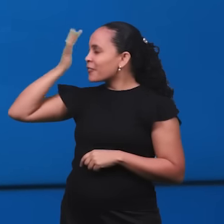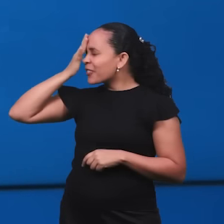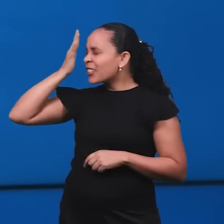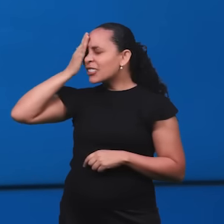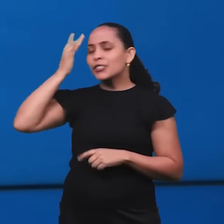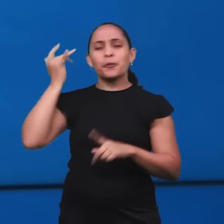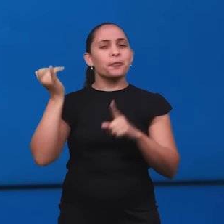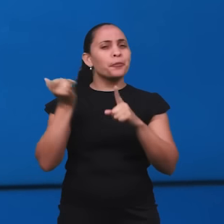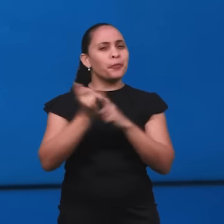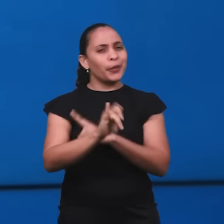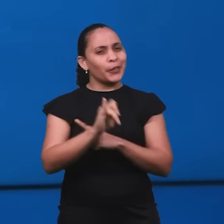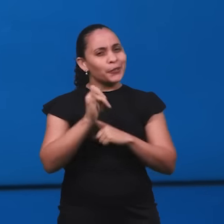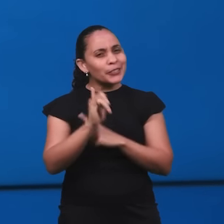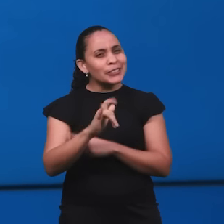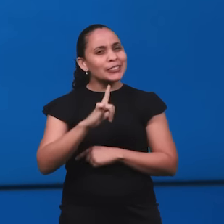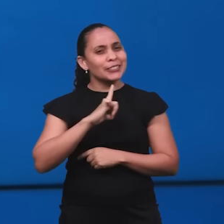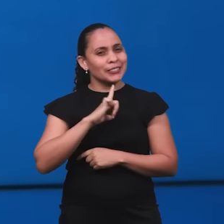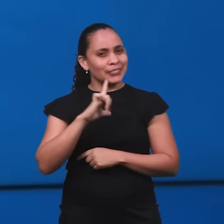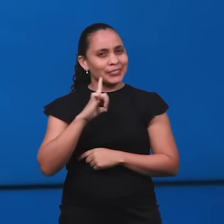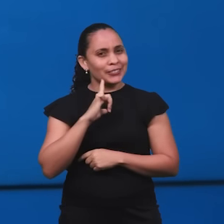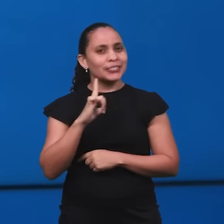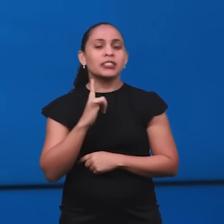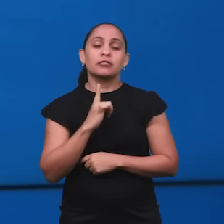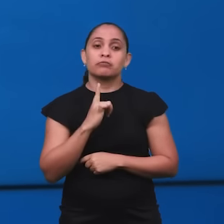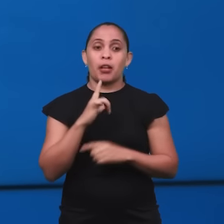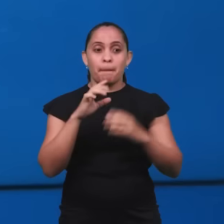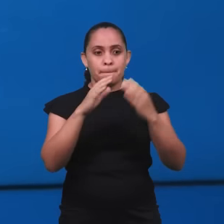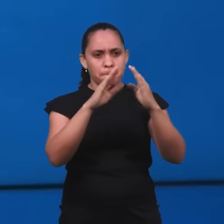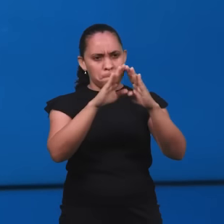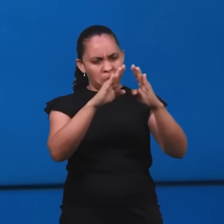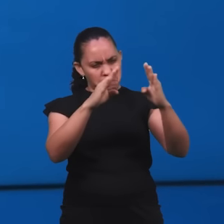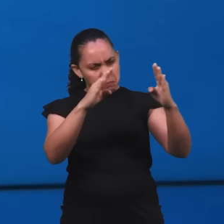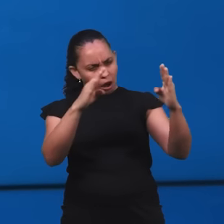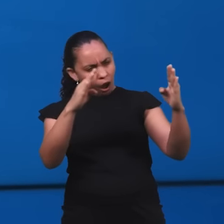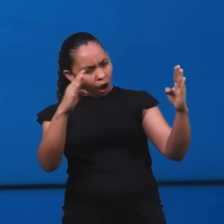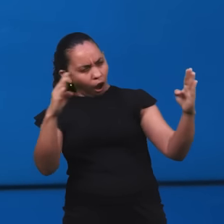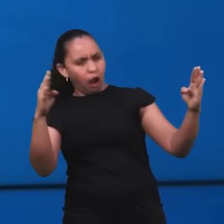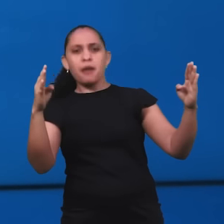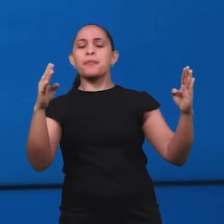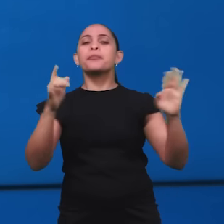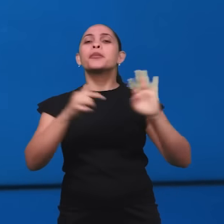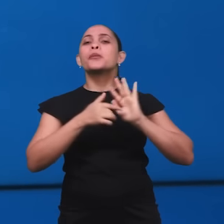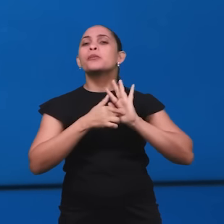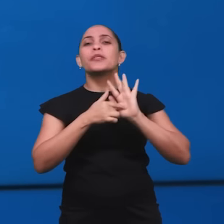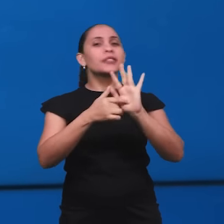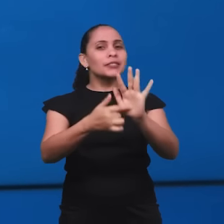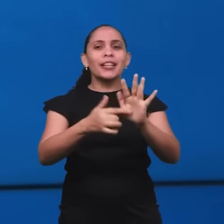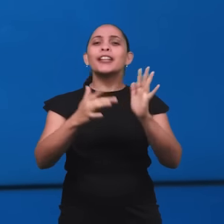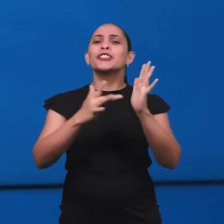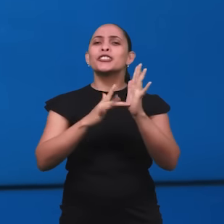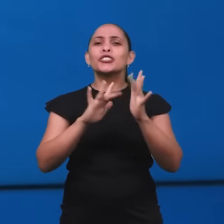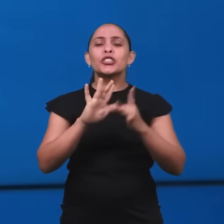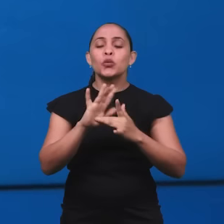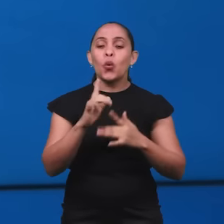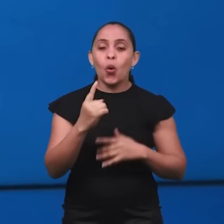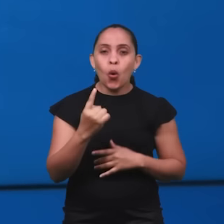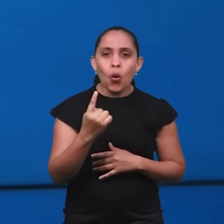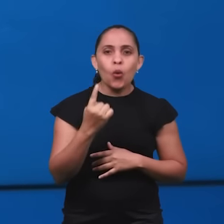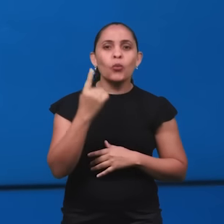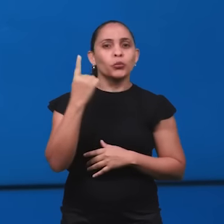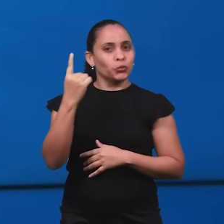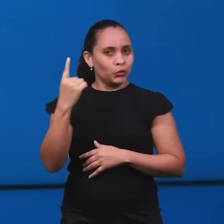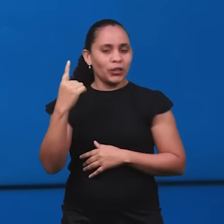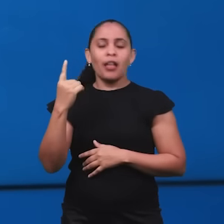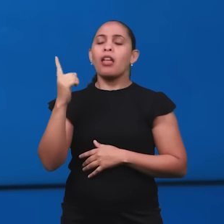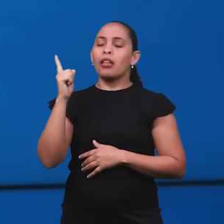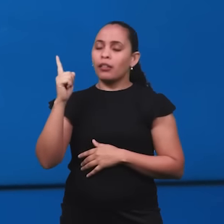a profecia existente na extensão dessa porta, o tamanho dessa porta, é para mostrar que Jesus é uma porta assim, ou seja,